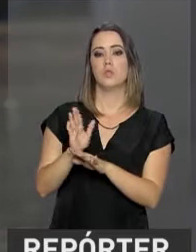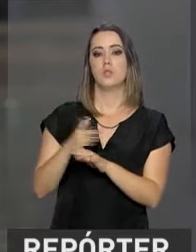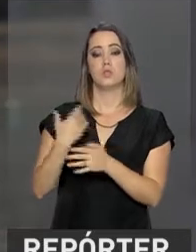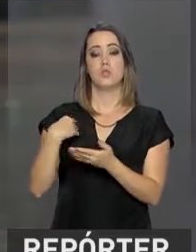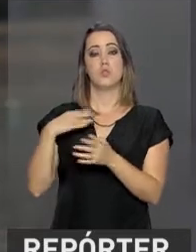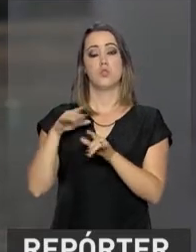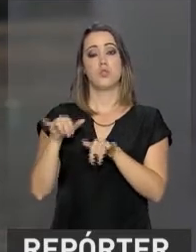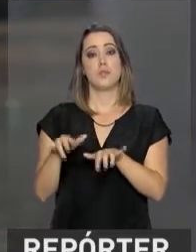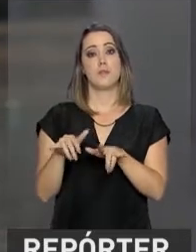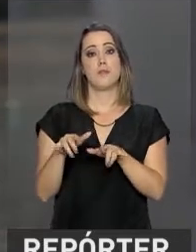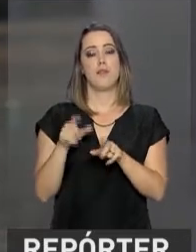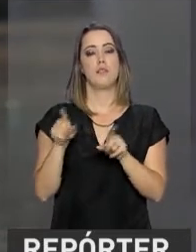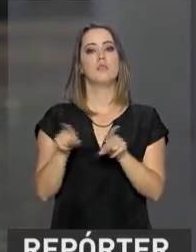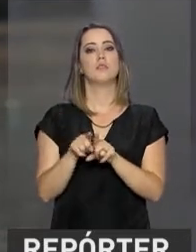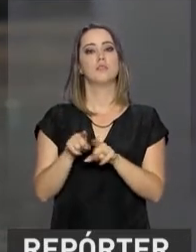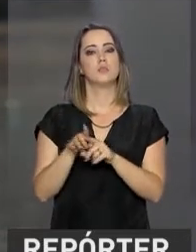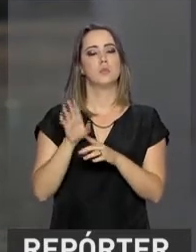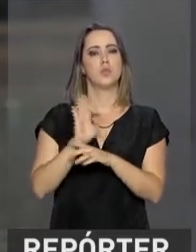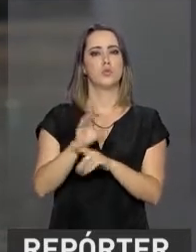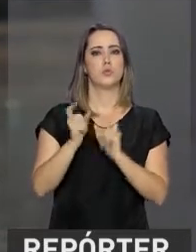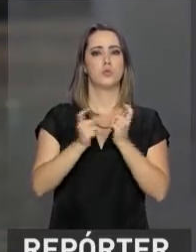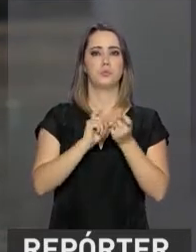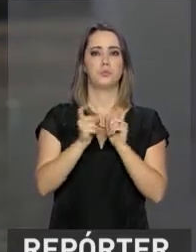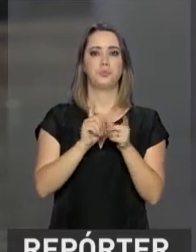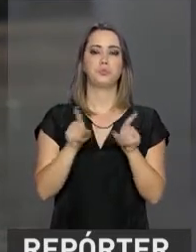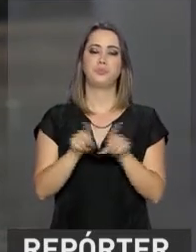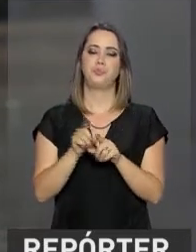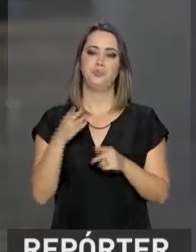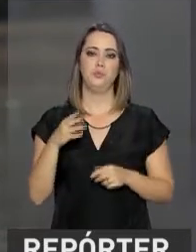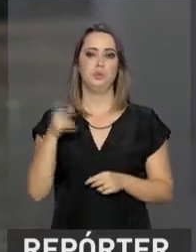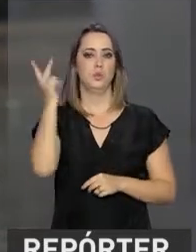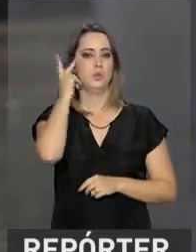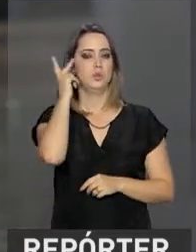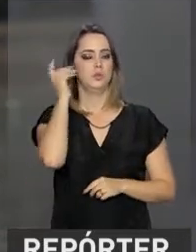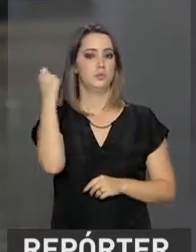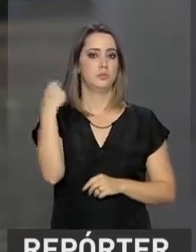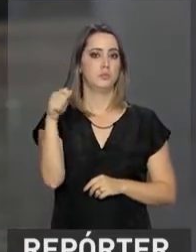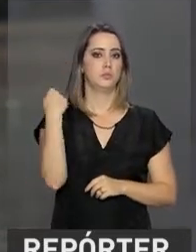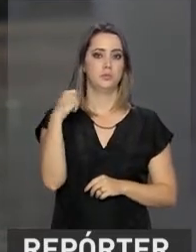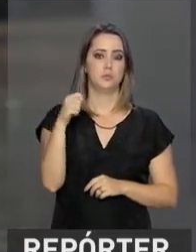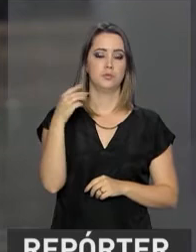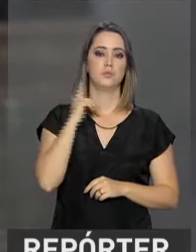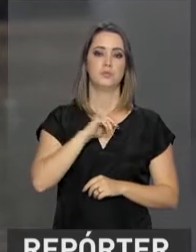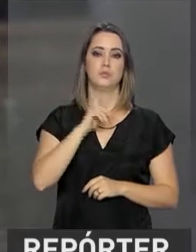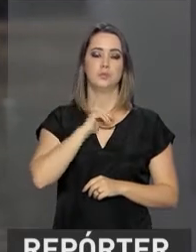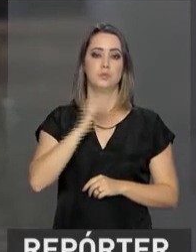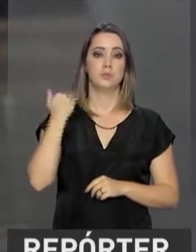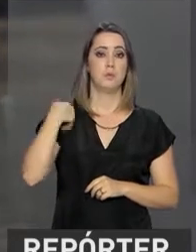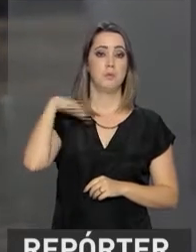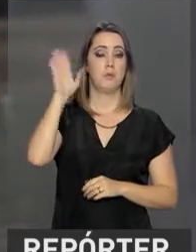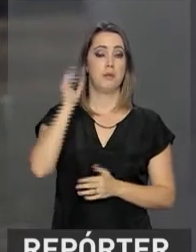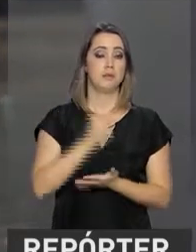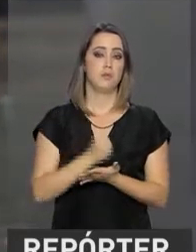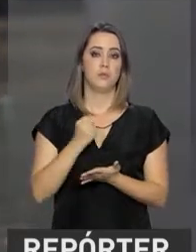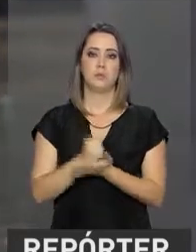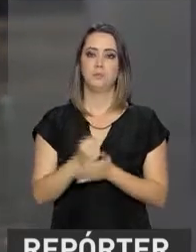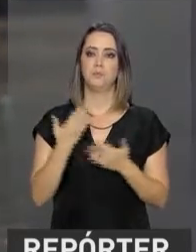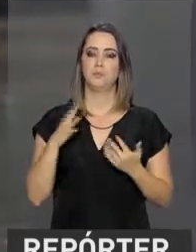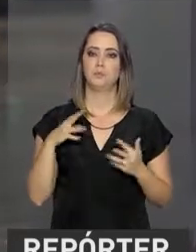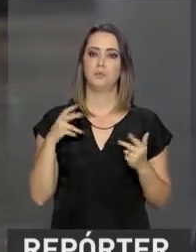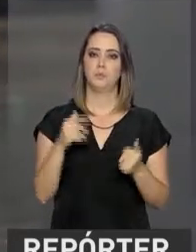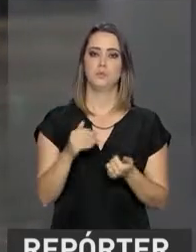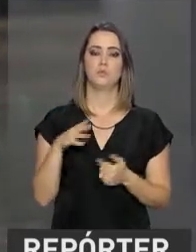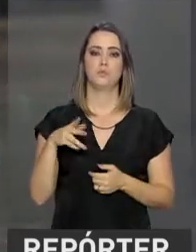escritório e assistente administrativo são paulo santa catarina e minas gerais foram os estados que mais contrataram ao